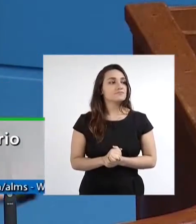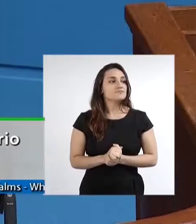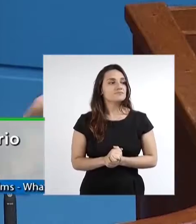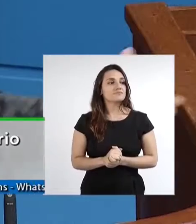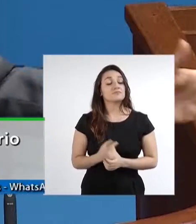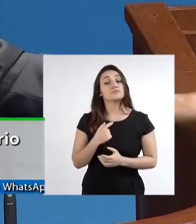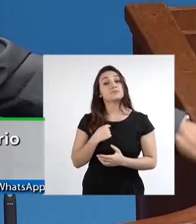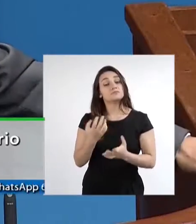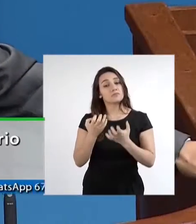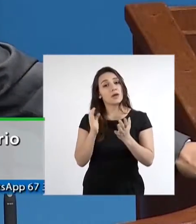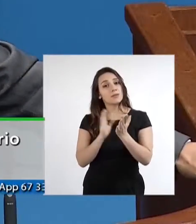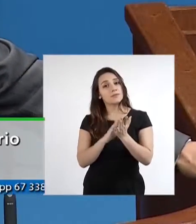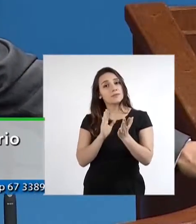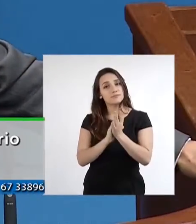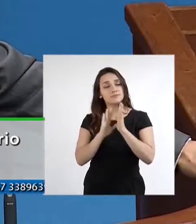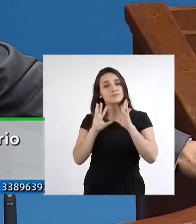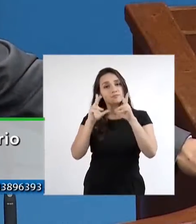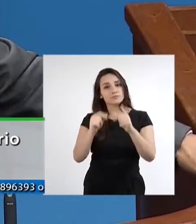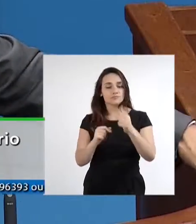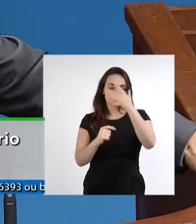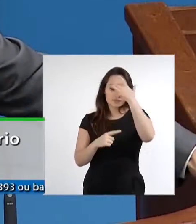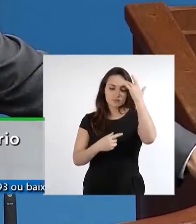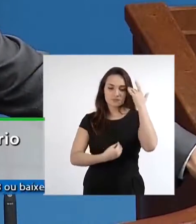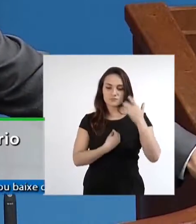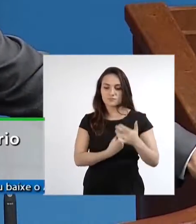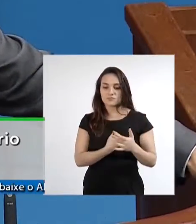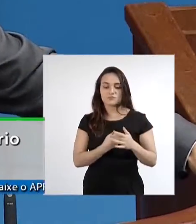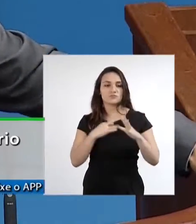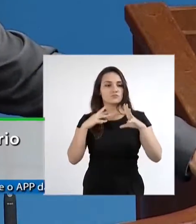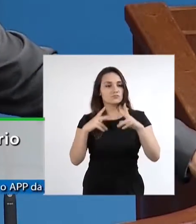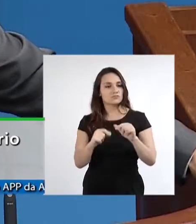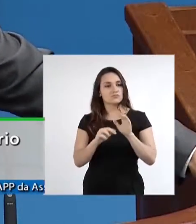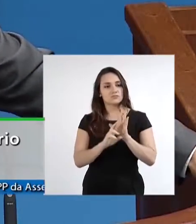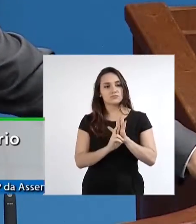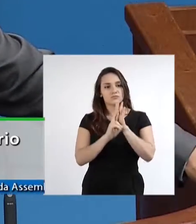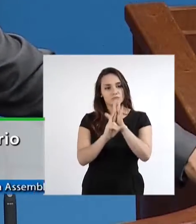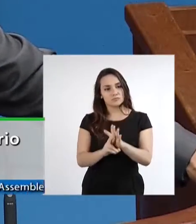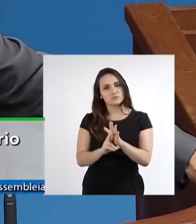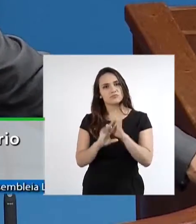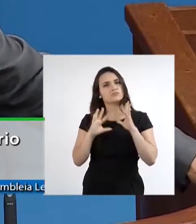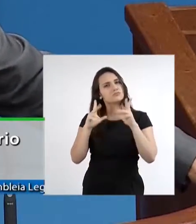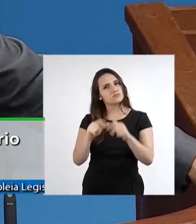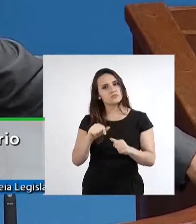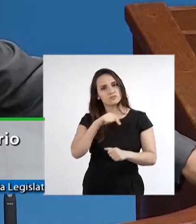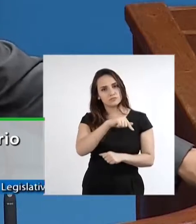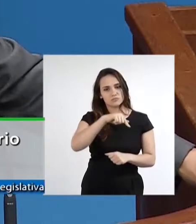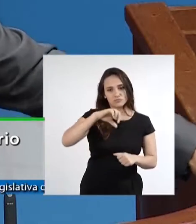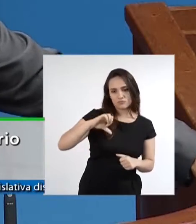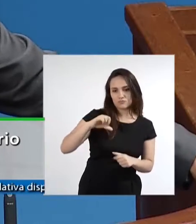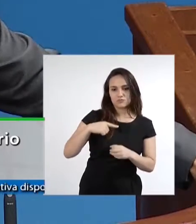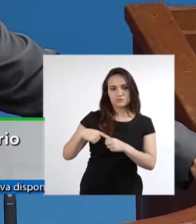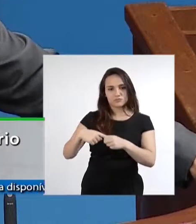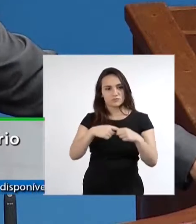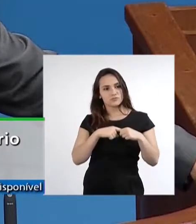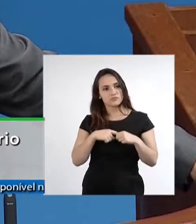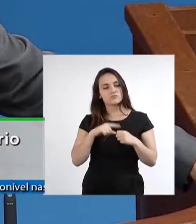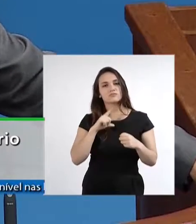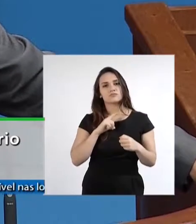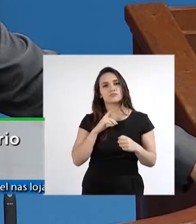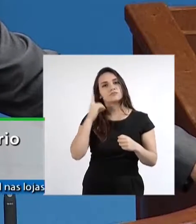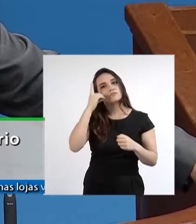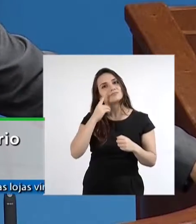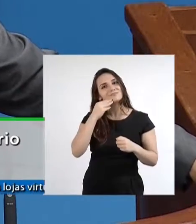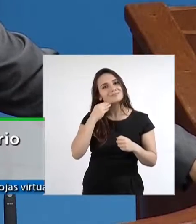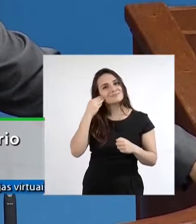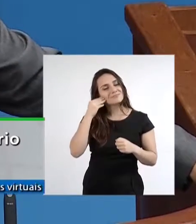parabenizar todos que participaram, todos os servidores, todos os representantes dos 79 municípios, deputado Marçal